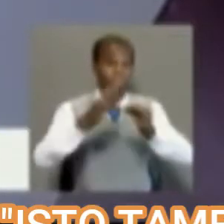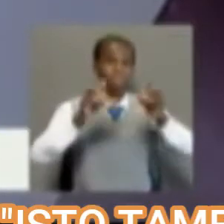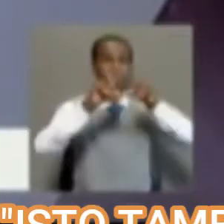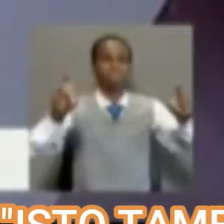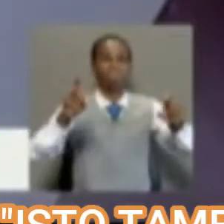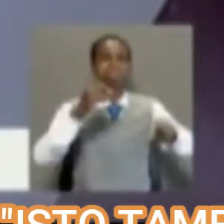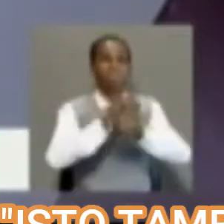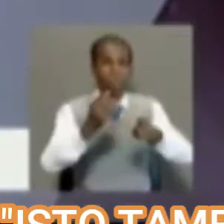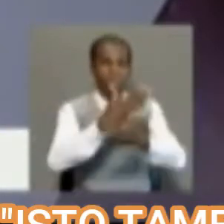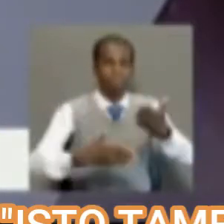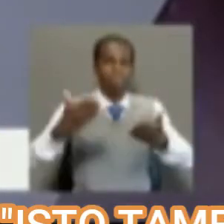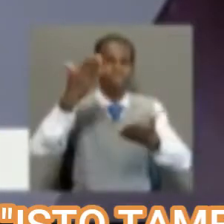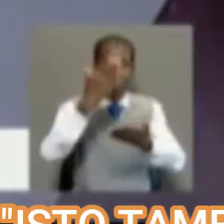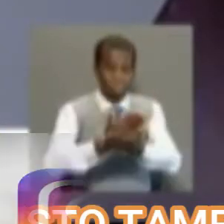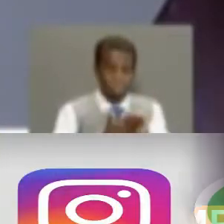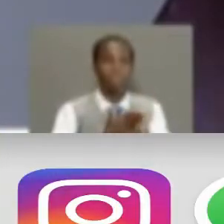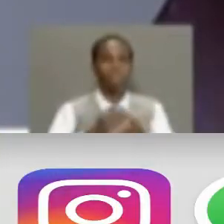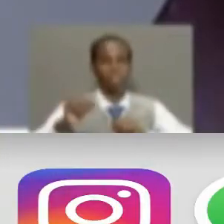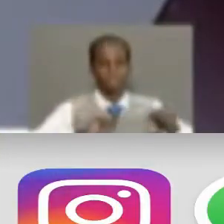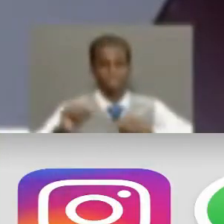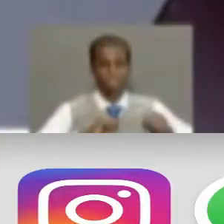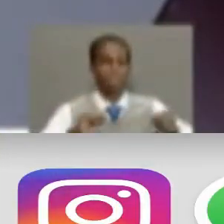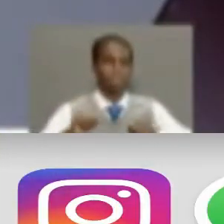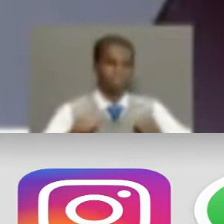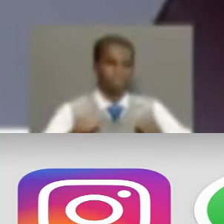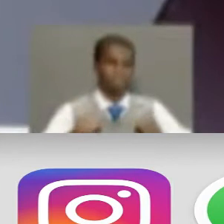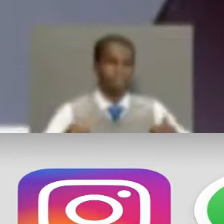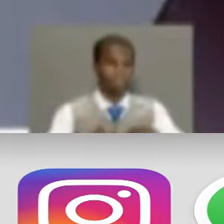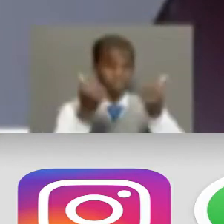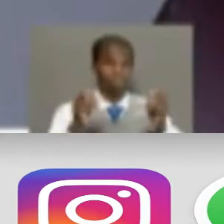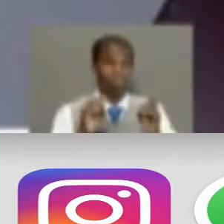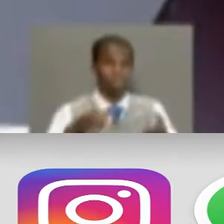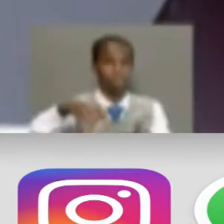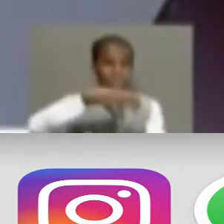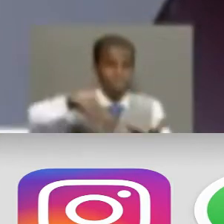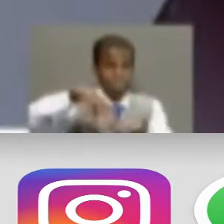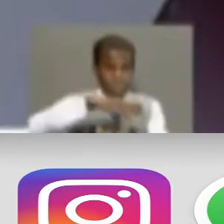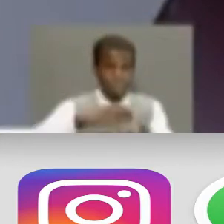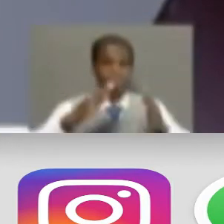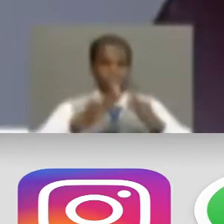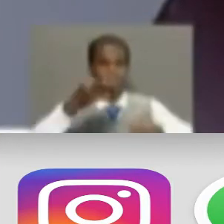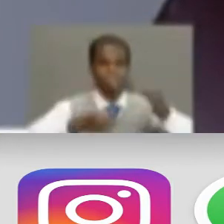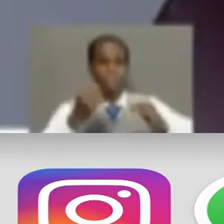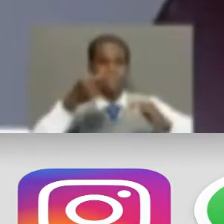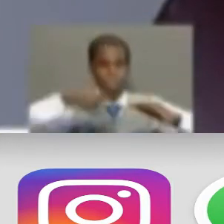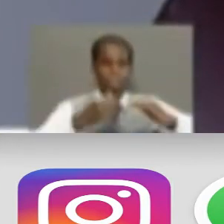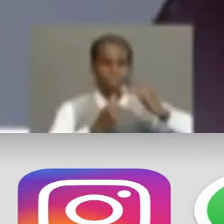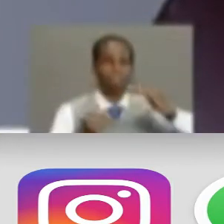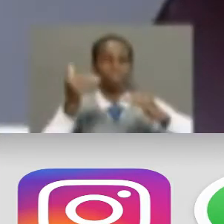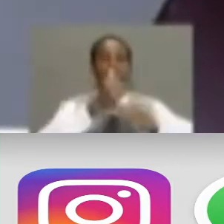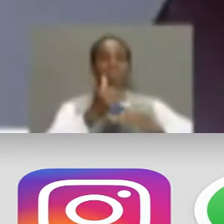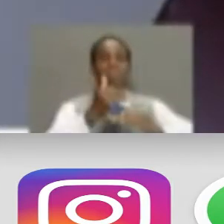últimos factos não arrolam positivamente para o Tribunal. Pelo que li, apesar de muito erudito